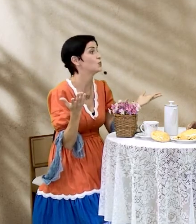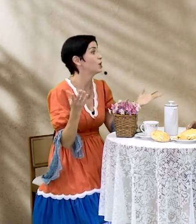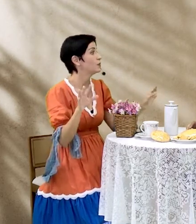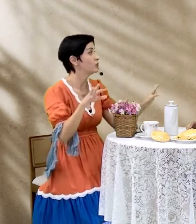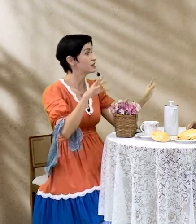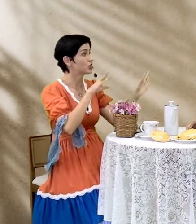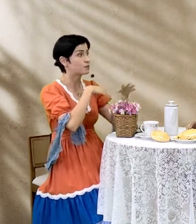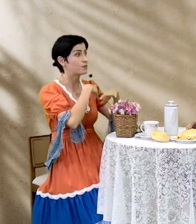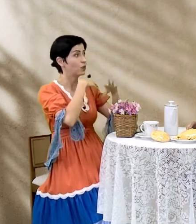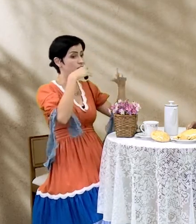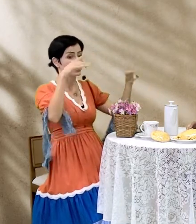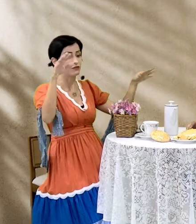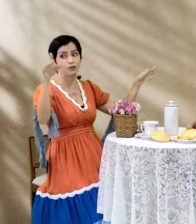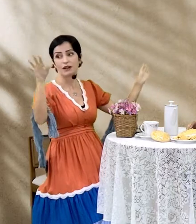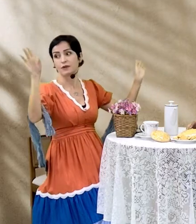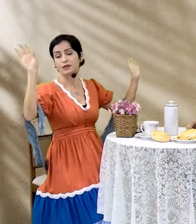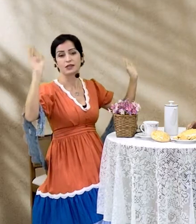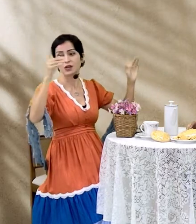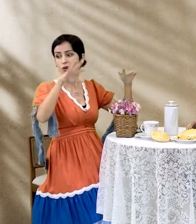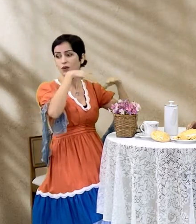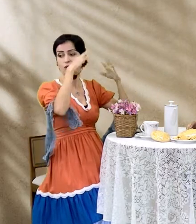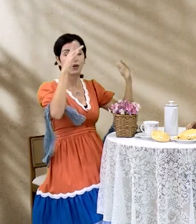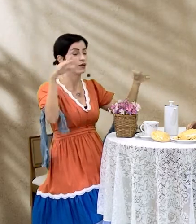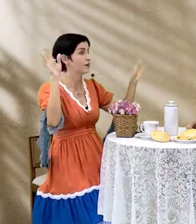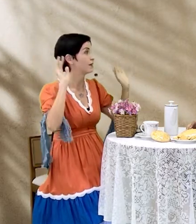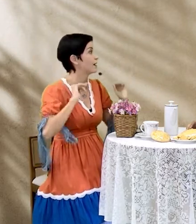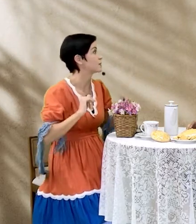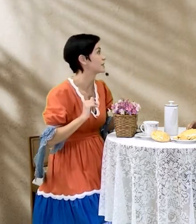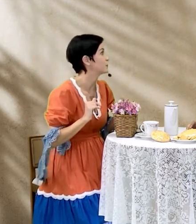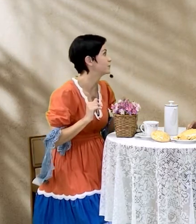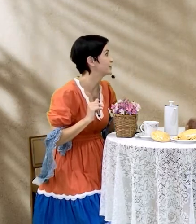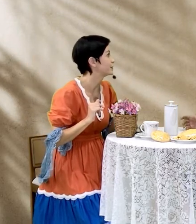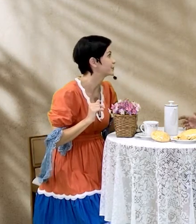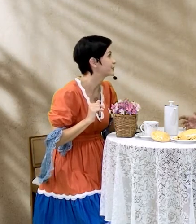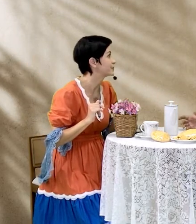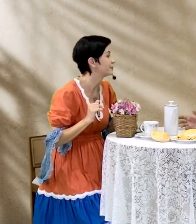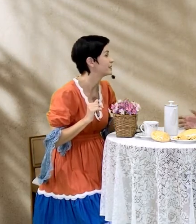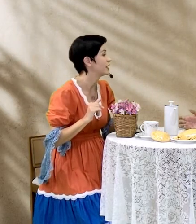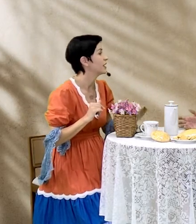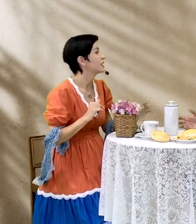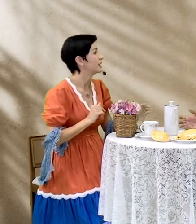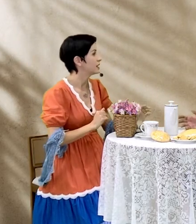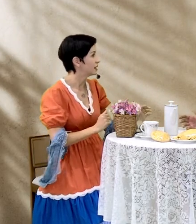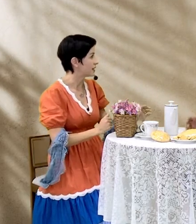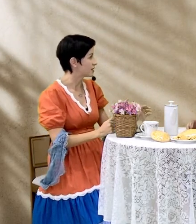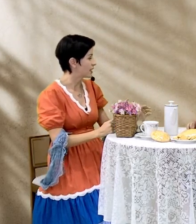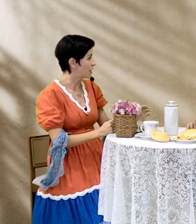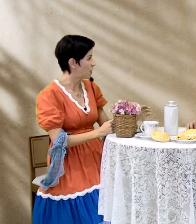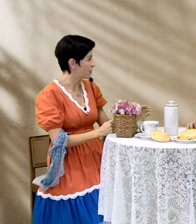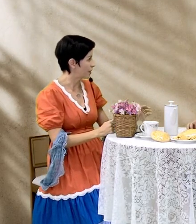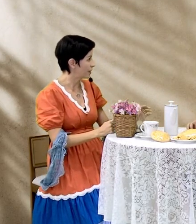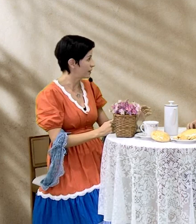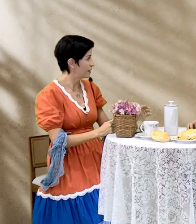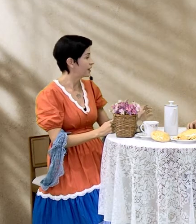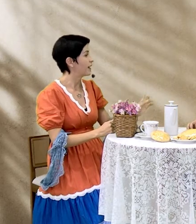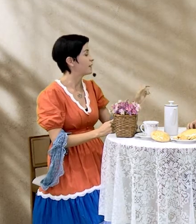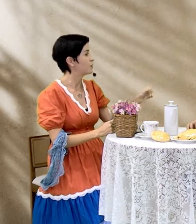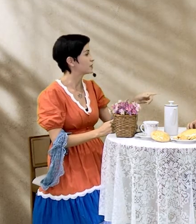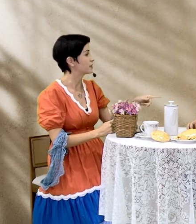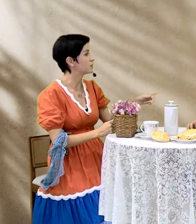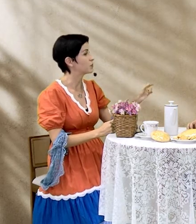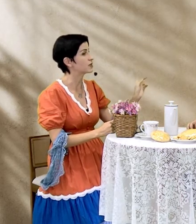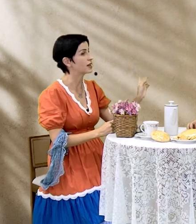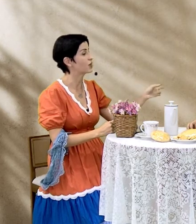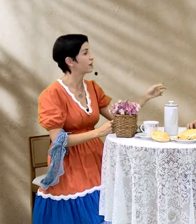ganso. Muitas plumas que voavam assim, ó, ao sabor do vento. Não entendi. Por que isso? Nessa hora... A